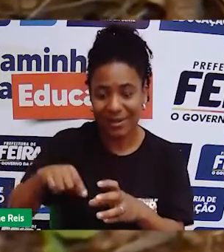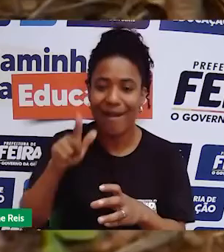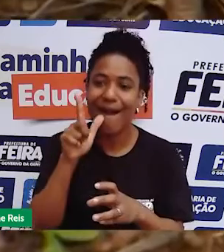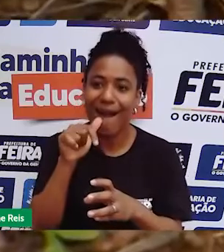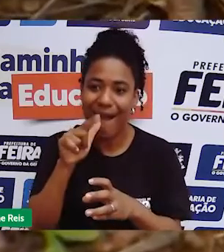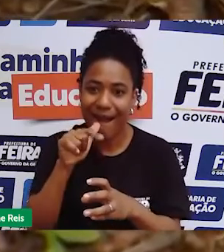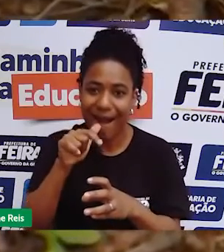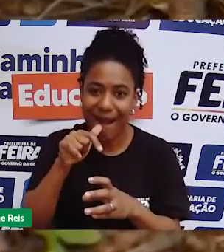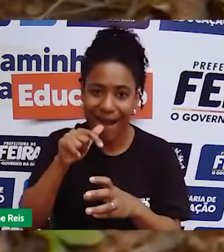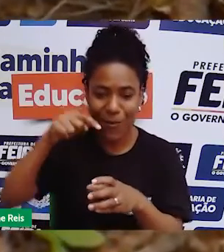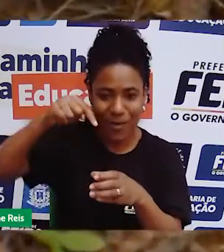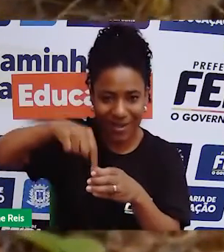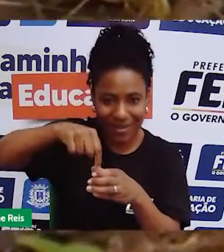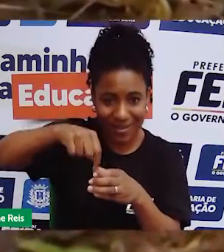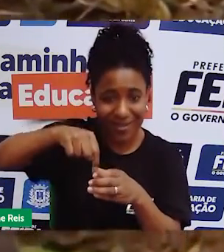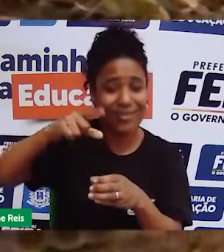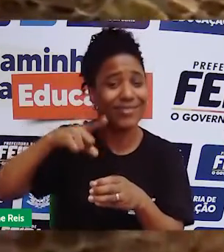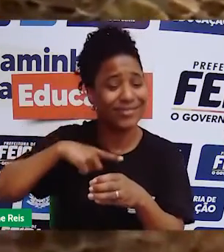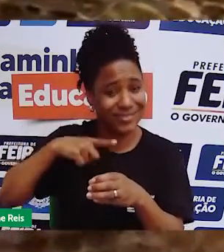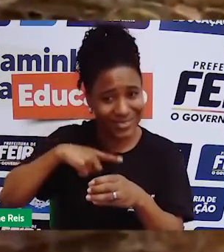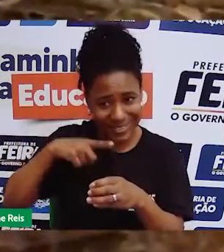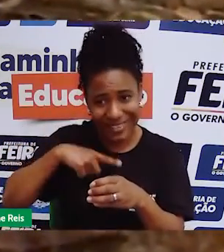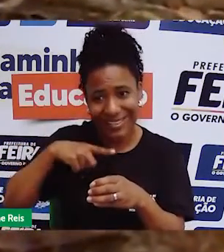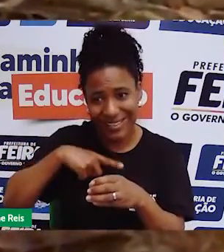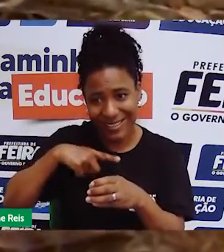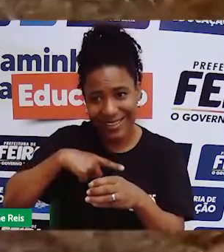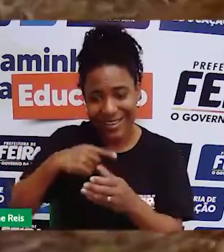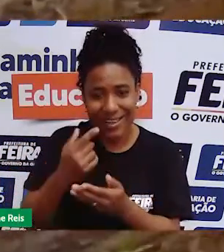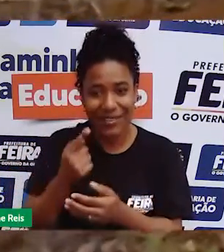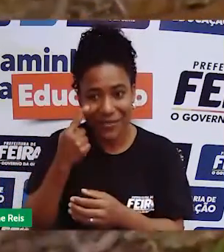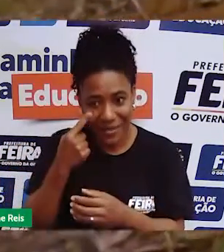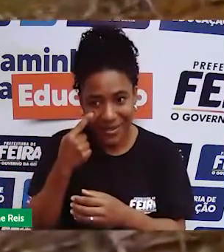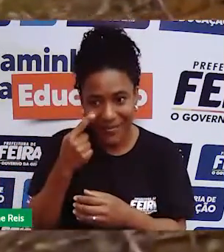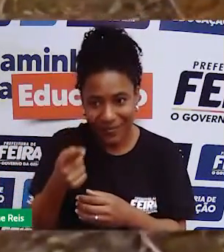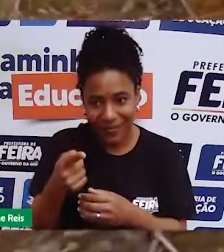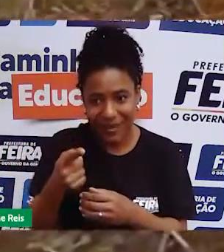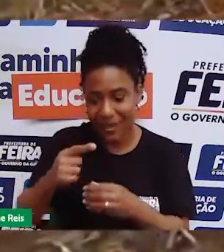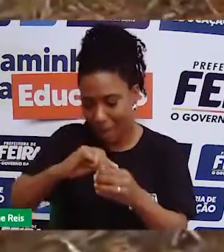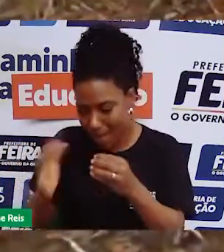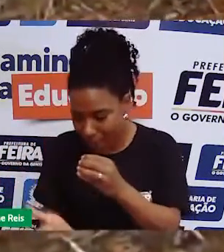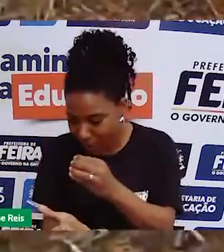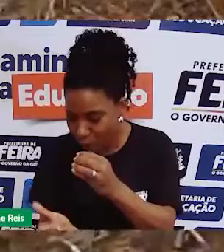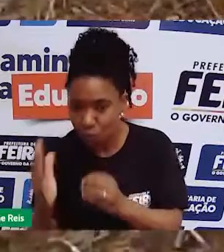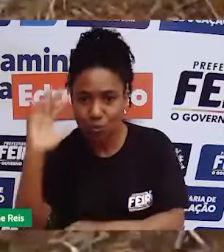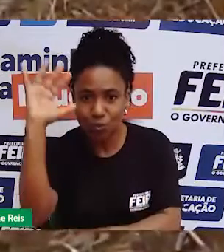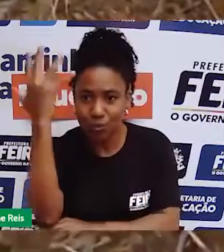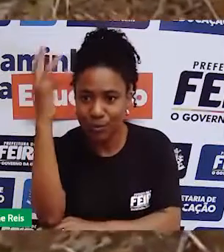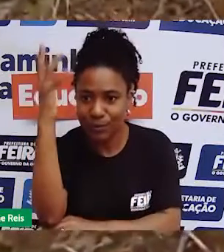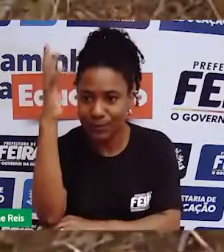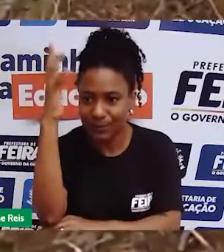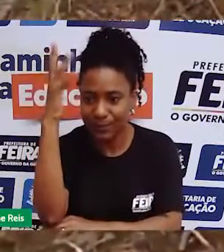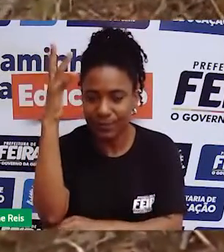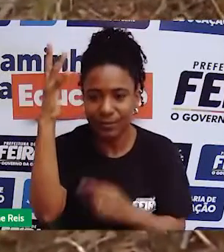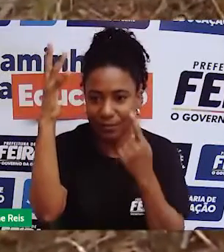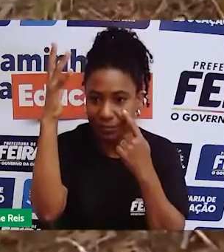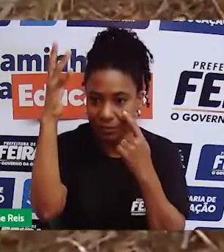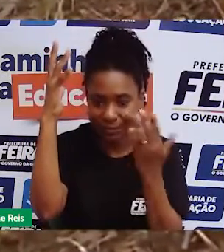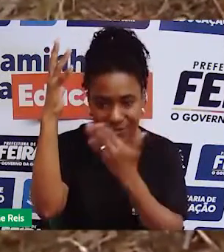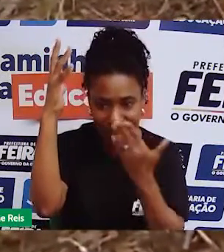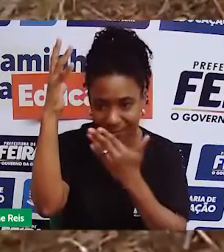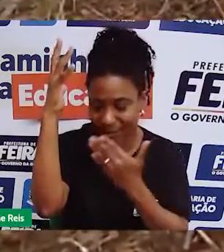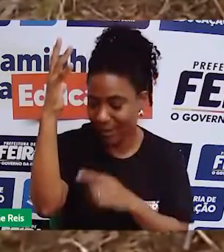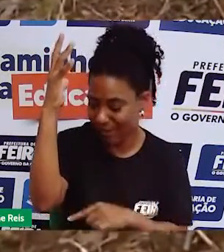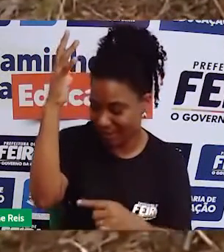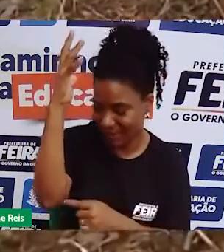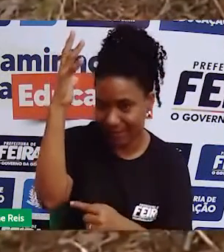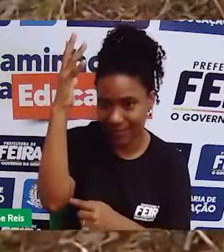volta dela, né? E aqui ela começa a aparecer. Está bem embaixo da raiz, por isso não vai ter como a gente tirar ela daqui, né?